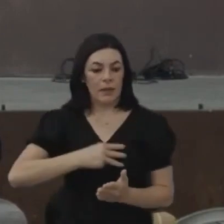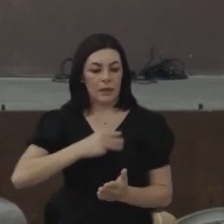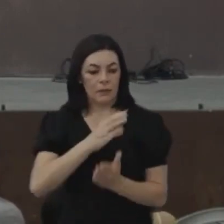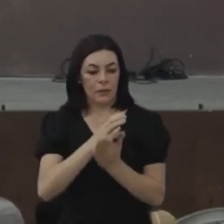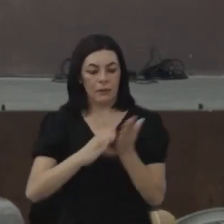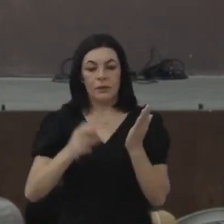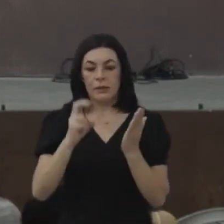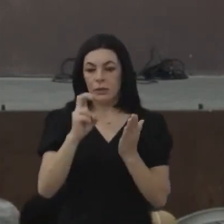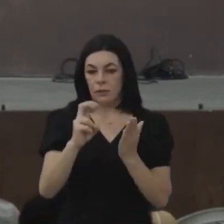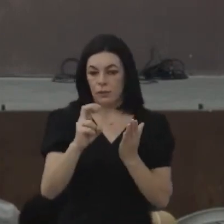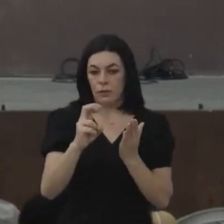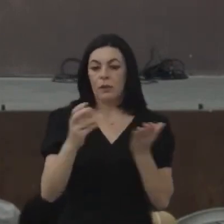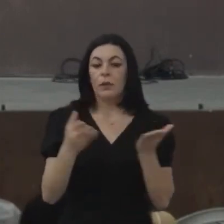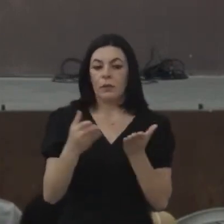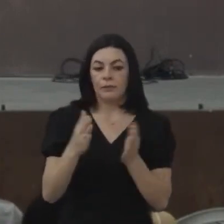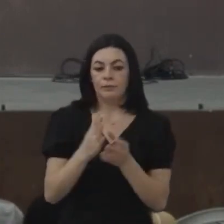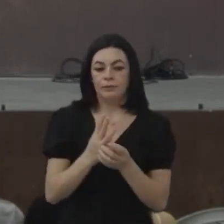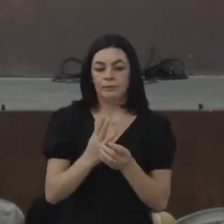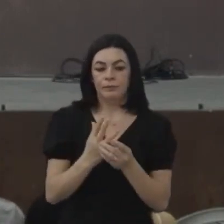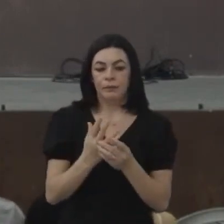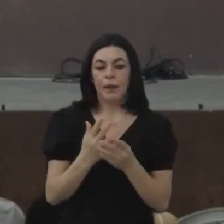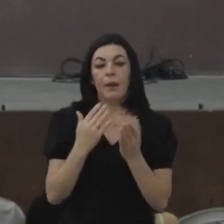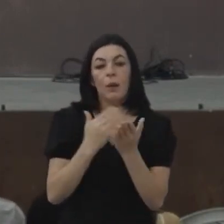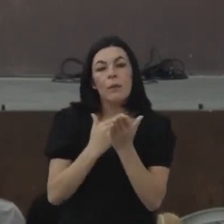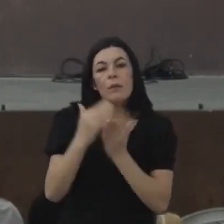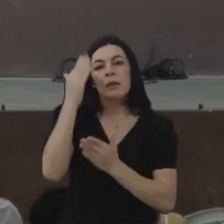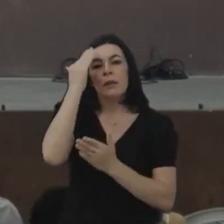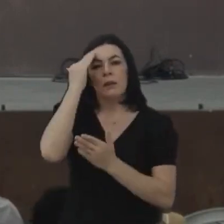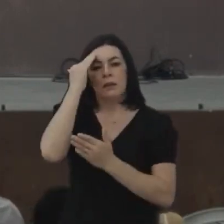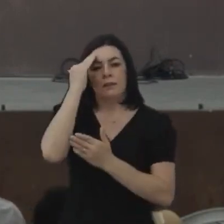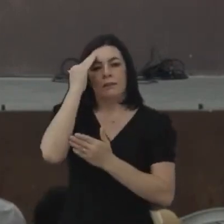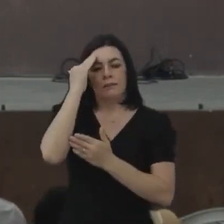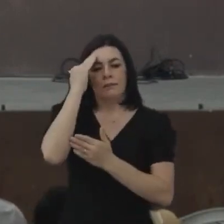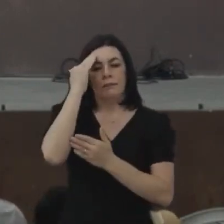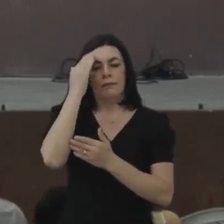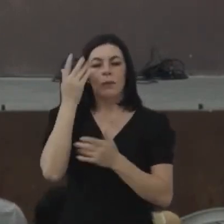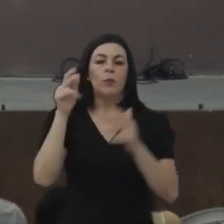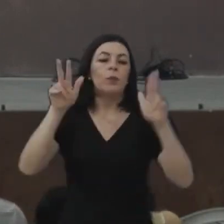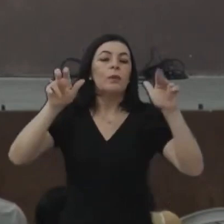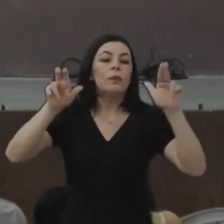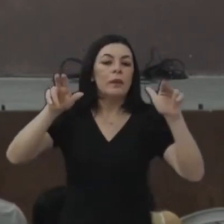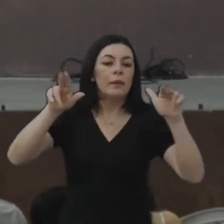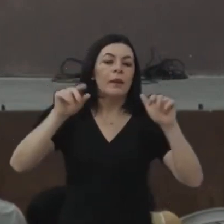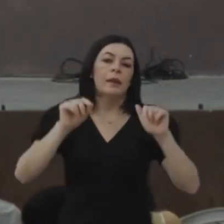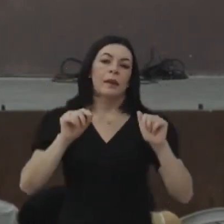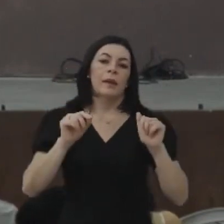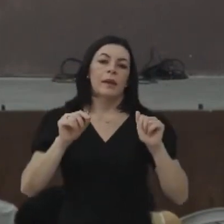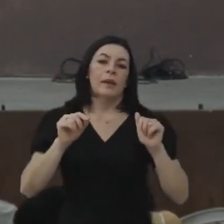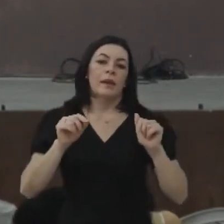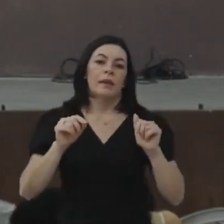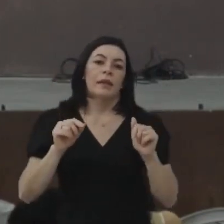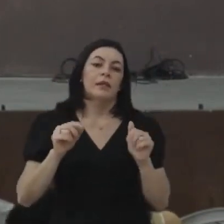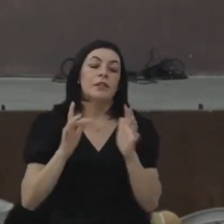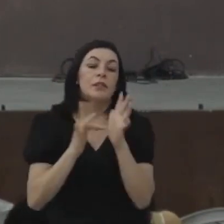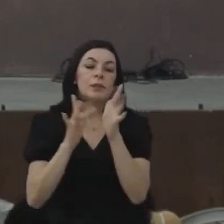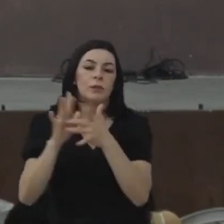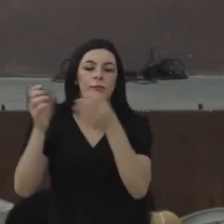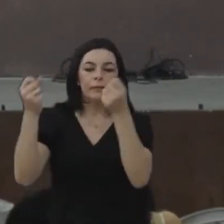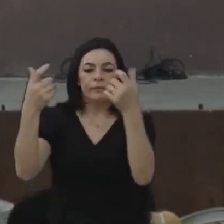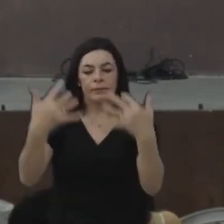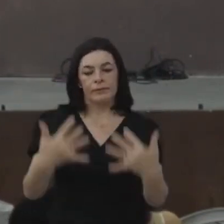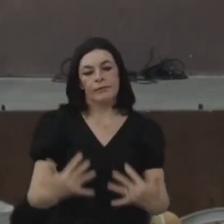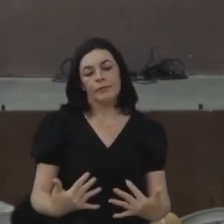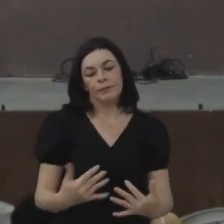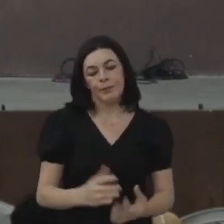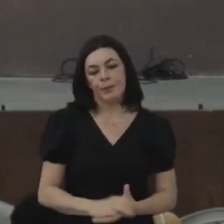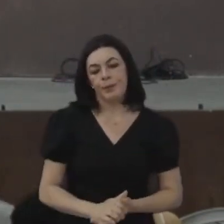5, para nós entendermos um pouquinho a respeito dessa figura dita por Jesus.